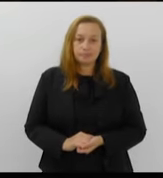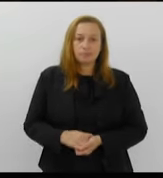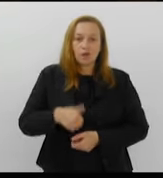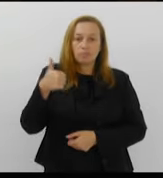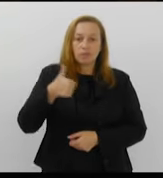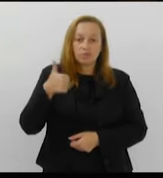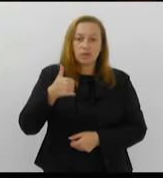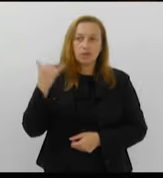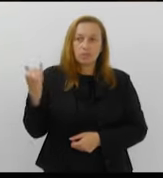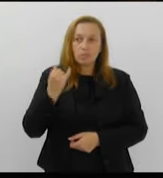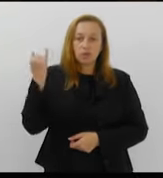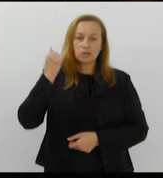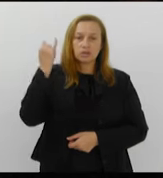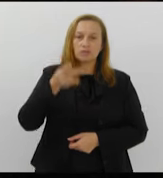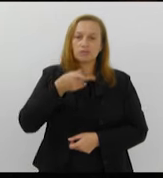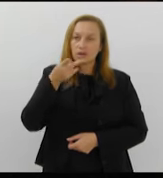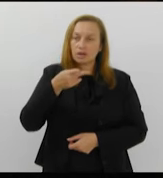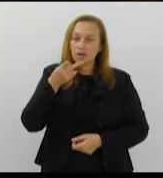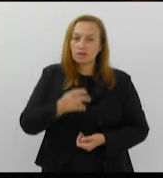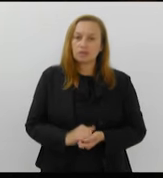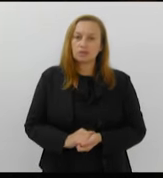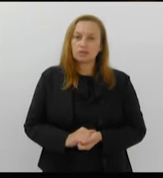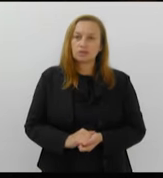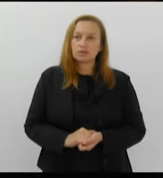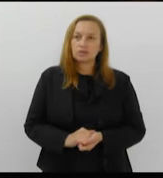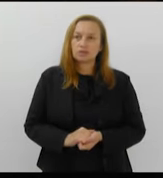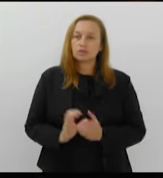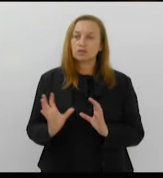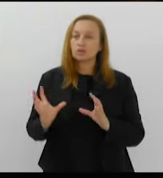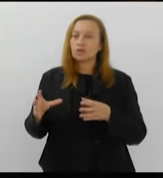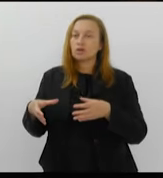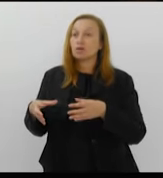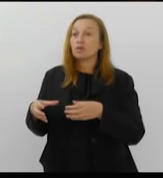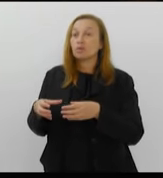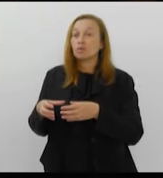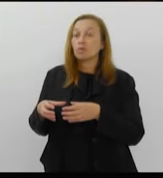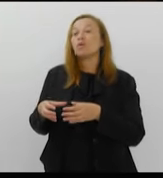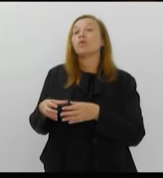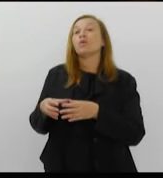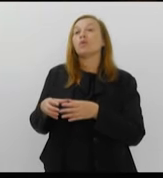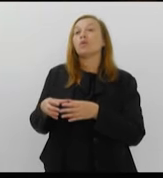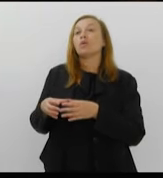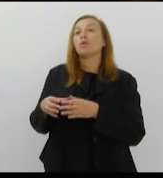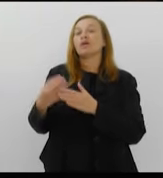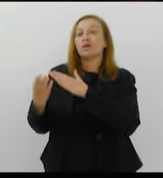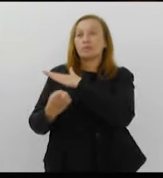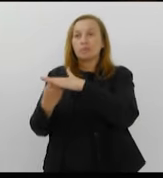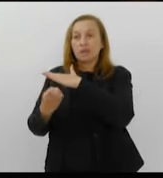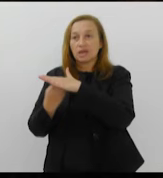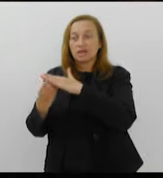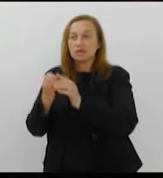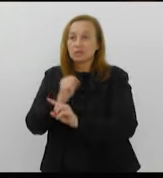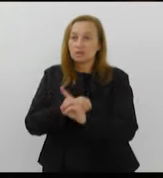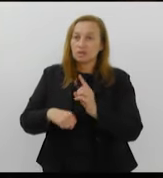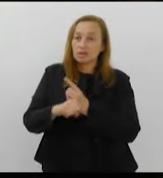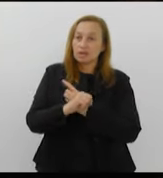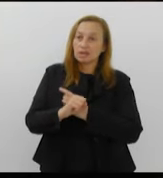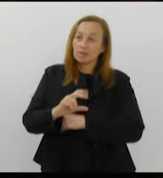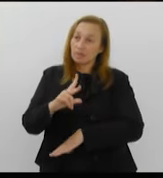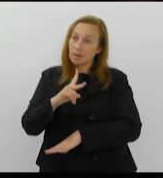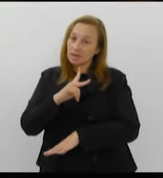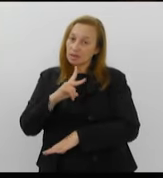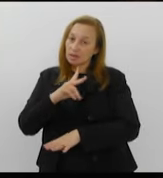Primeiro, é importante falar que as organizações sociais são entidades privadas que foram